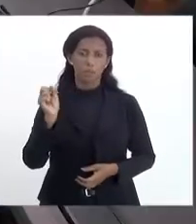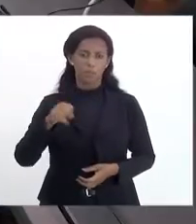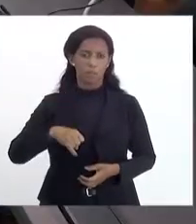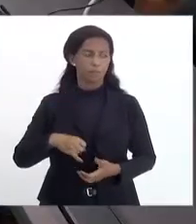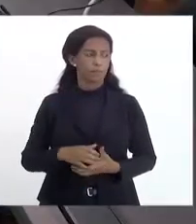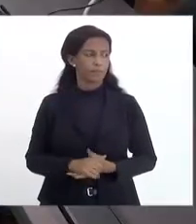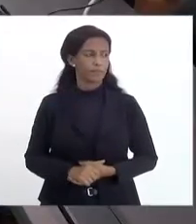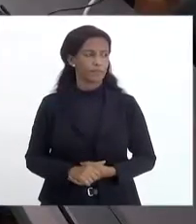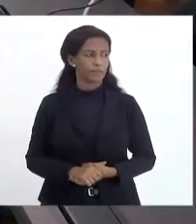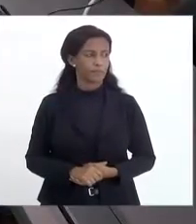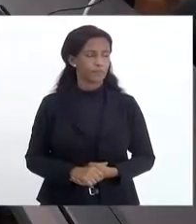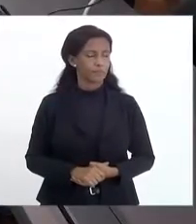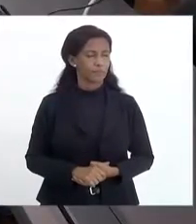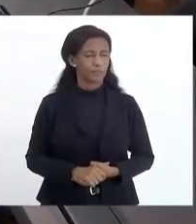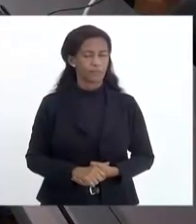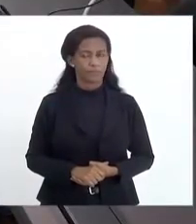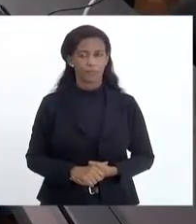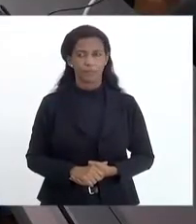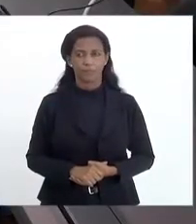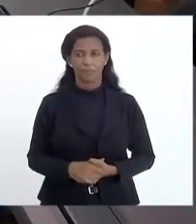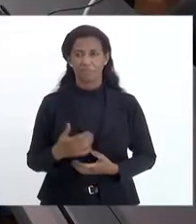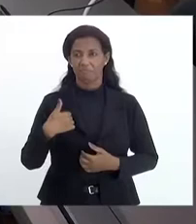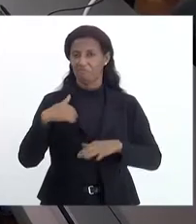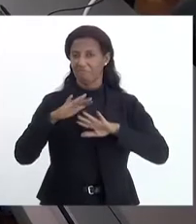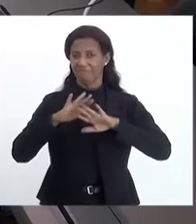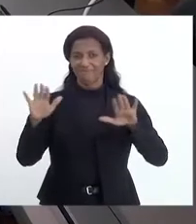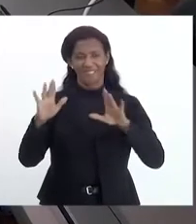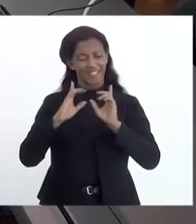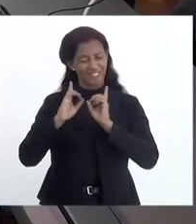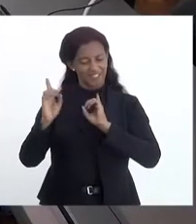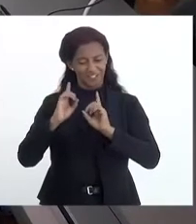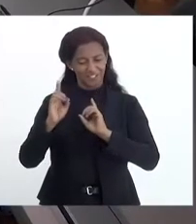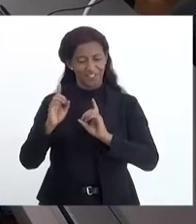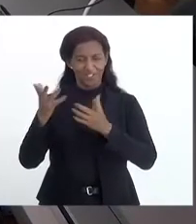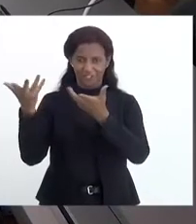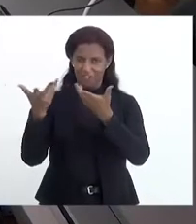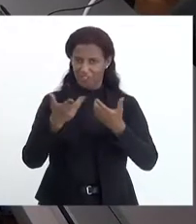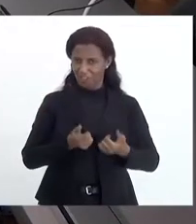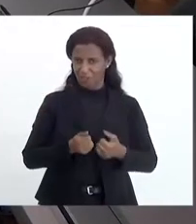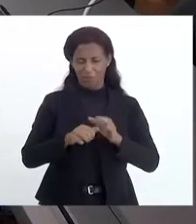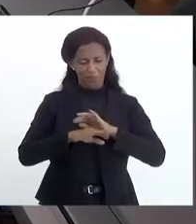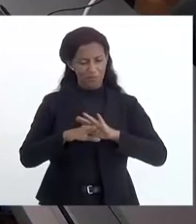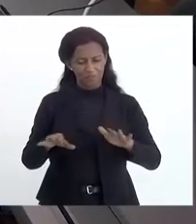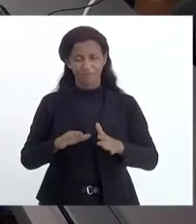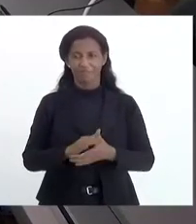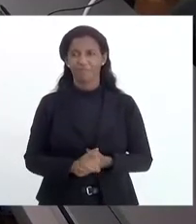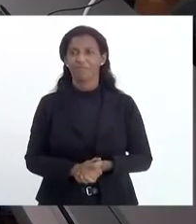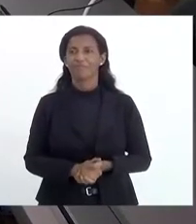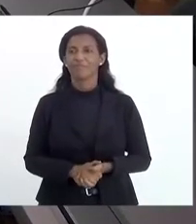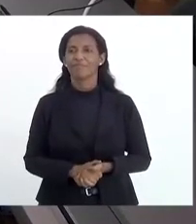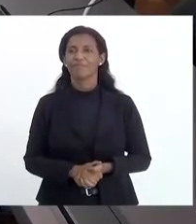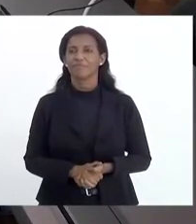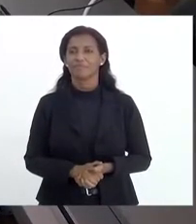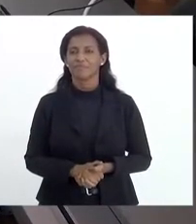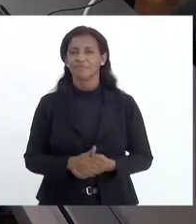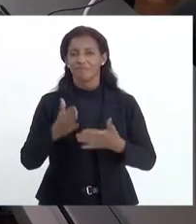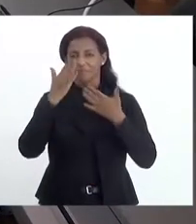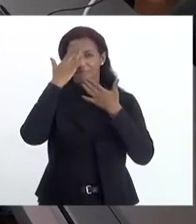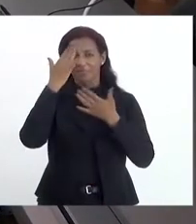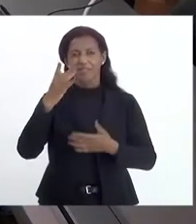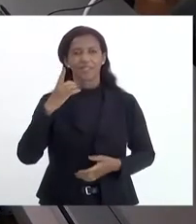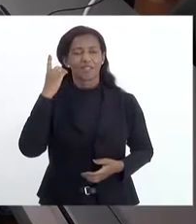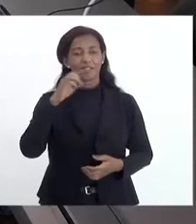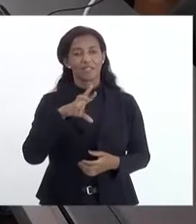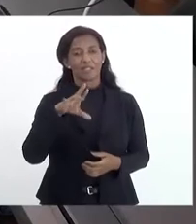Obrigado, deputado Luiz Paulo. Não há mais nada a discutir. Já acolheu, baixa diligência. Quero agradecer a deputada Célia pelo entendimento.